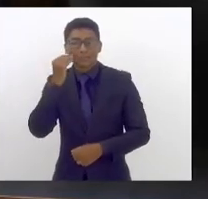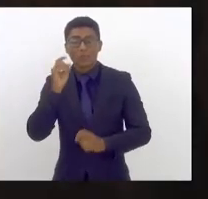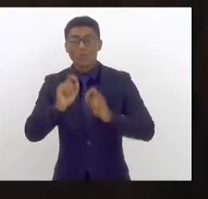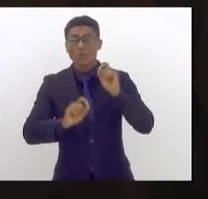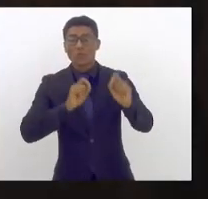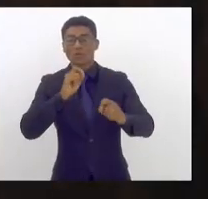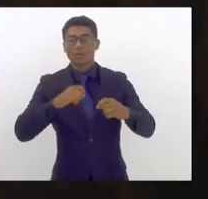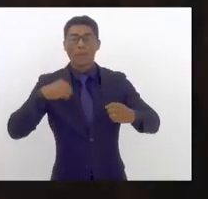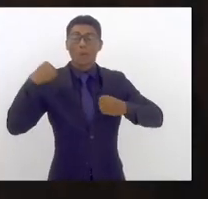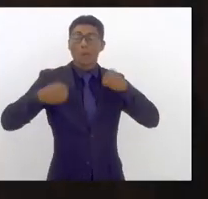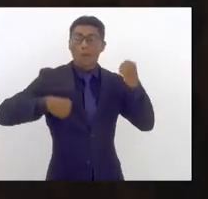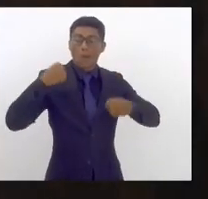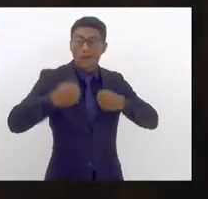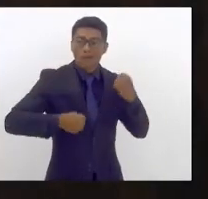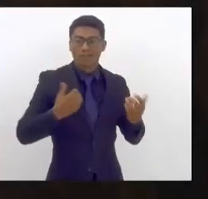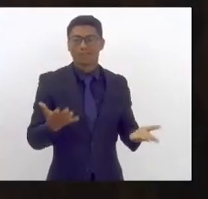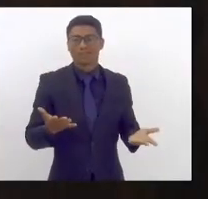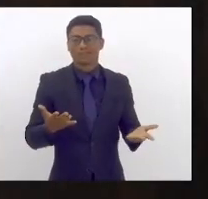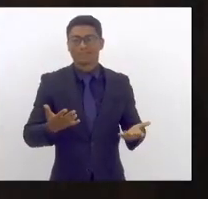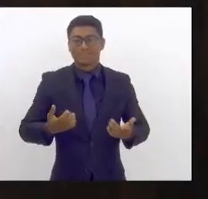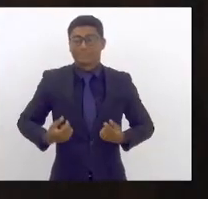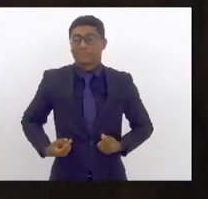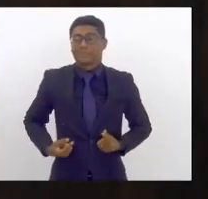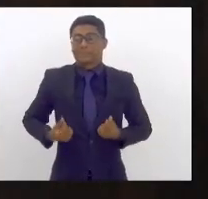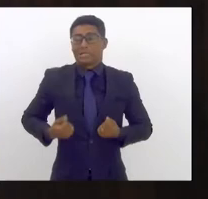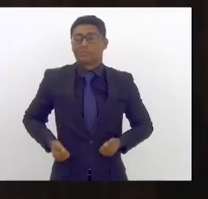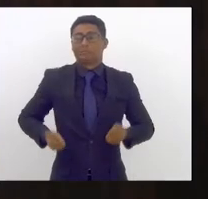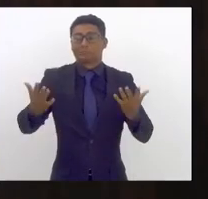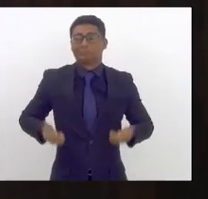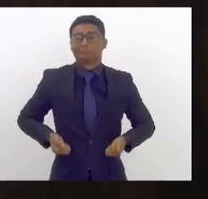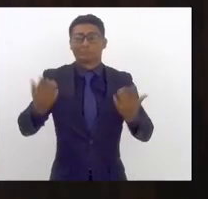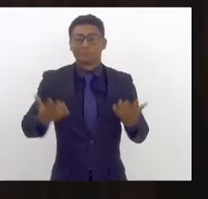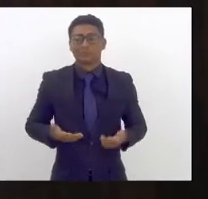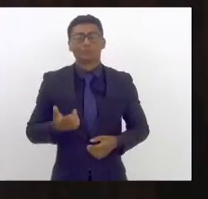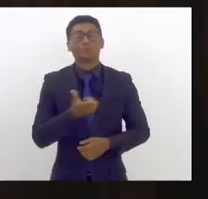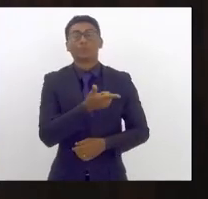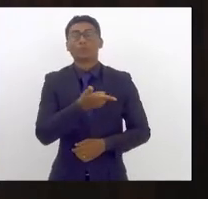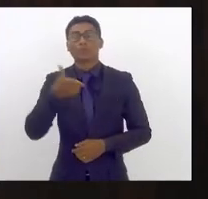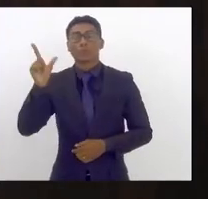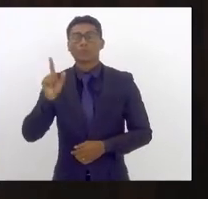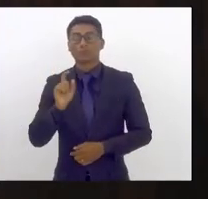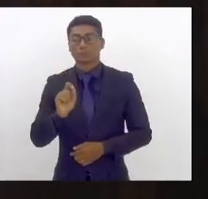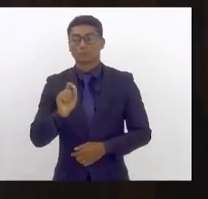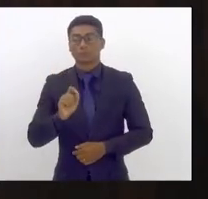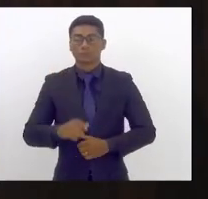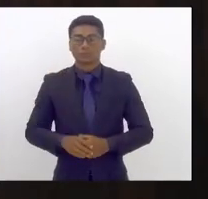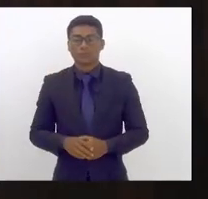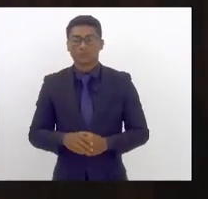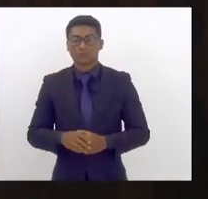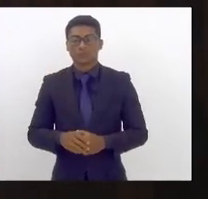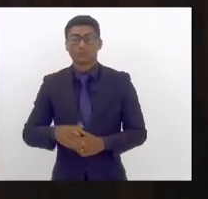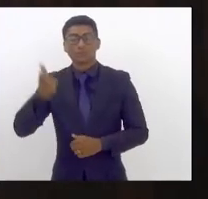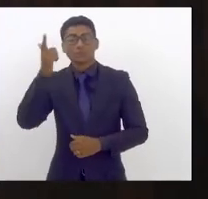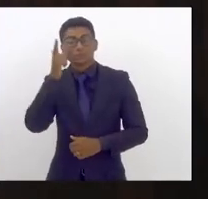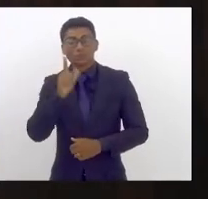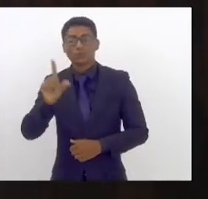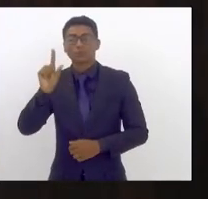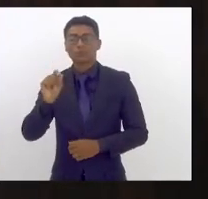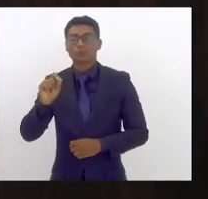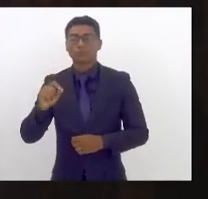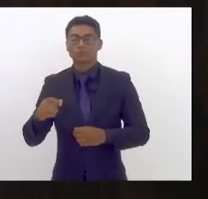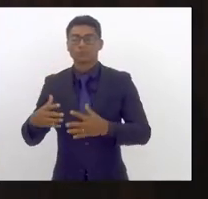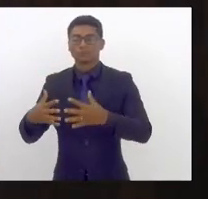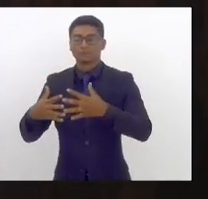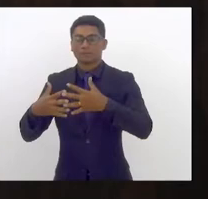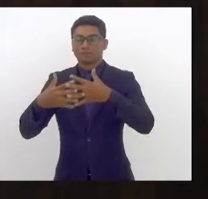monte de coisa e a gente tirava dinheiro do bolso outra ação que nós fizemos foi colocar com muita dificuldade uma carreta para